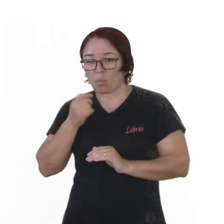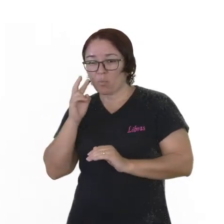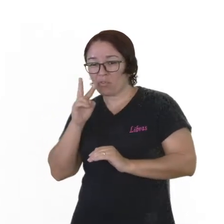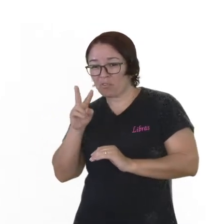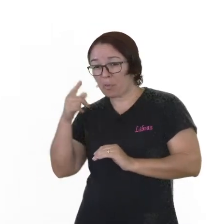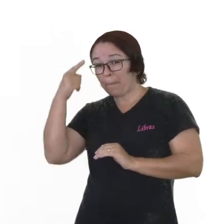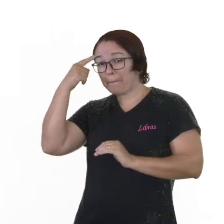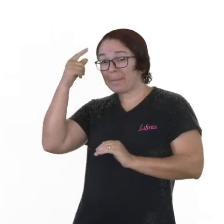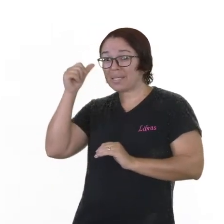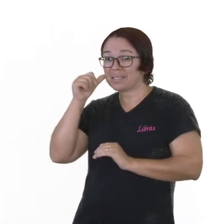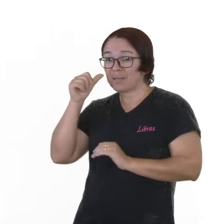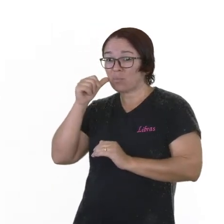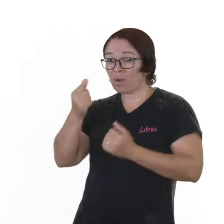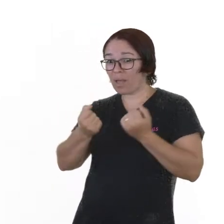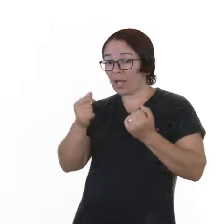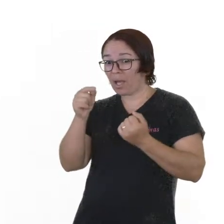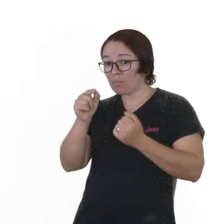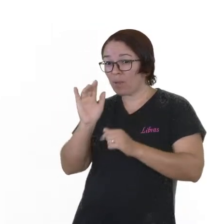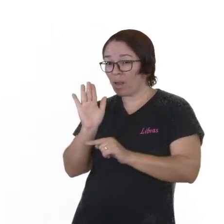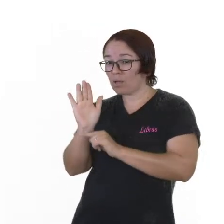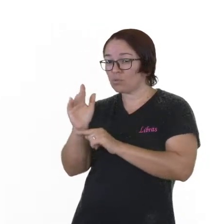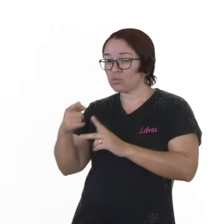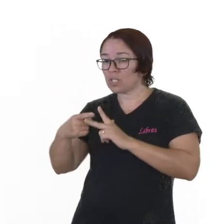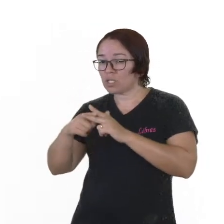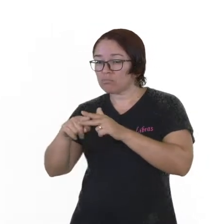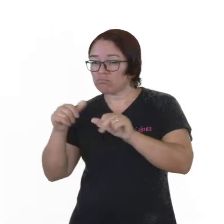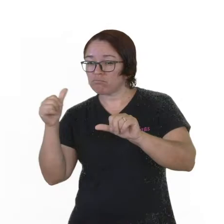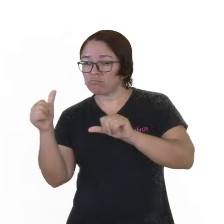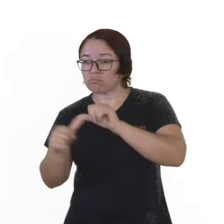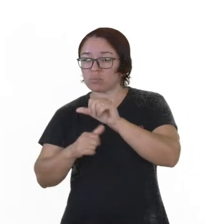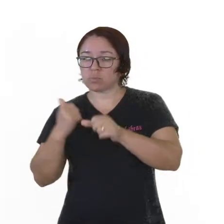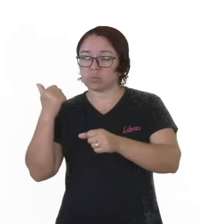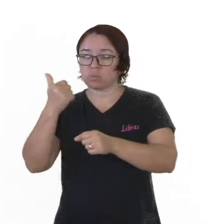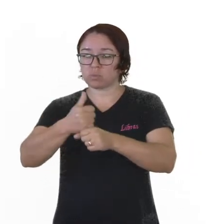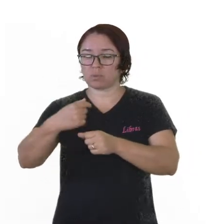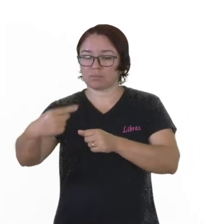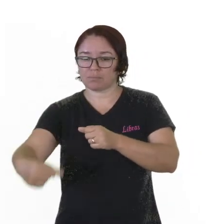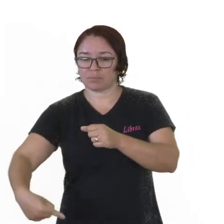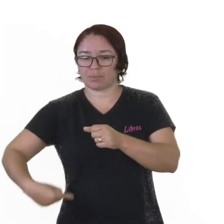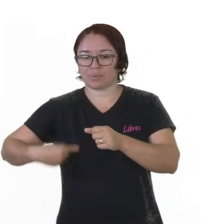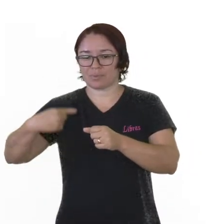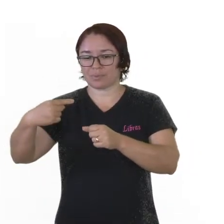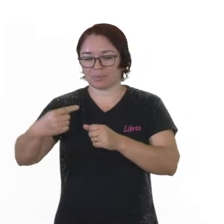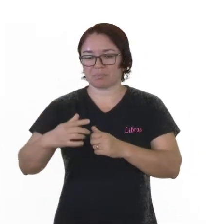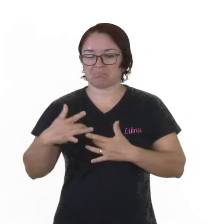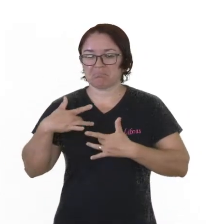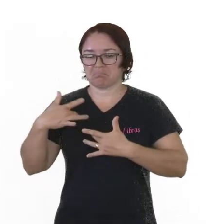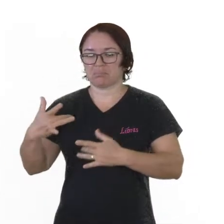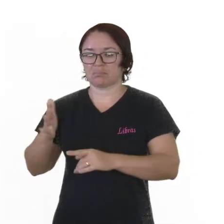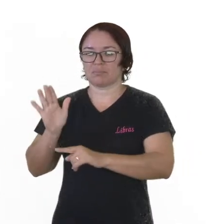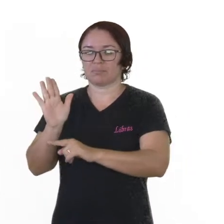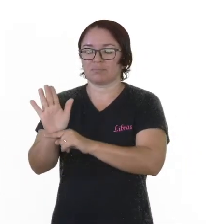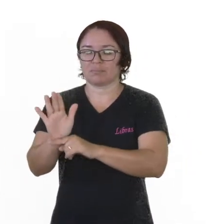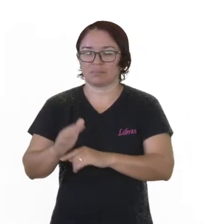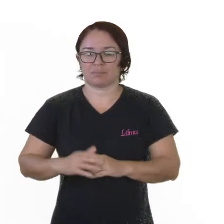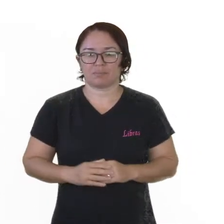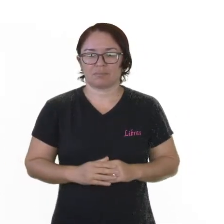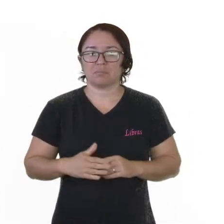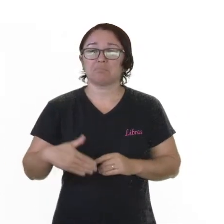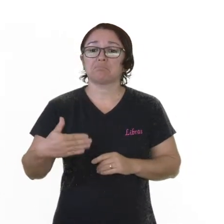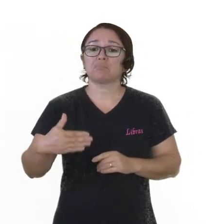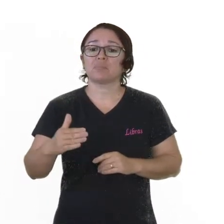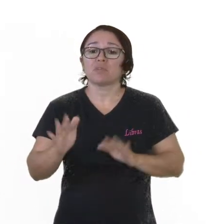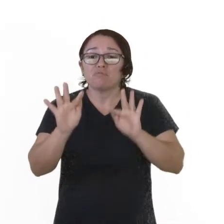precisava trocar o pneu. Então o conflito ali era a troca do pneu e aquele homem se dispôs a ajudar. E o